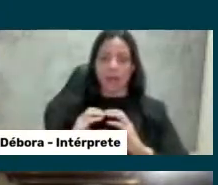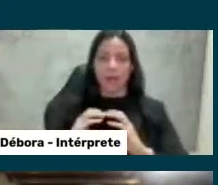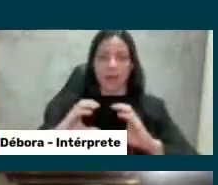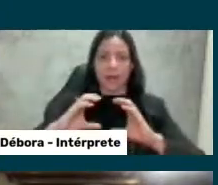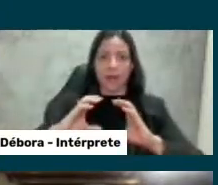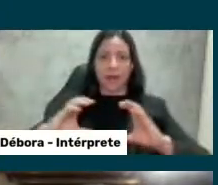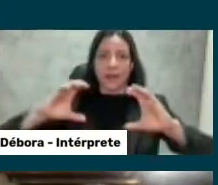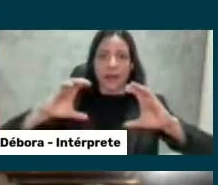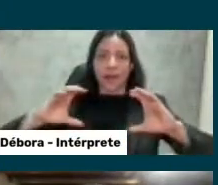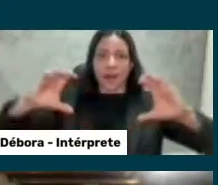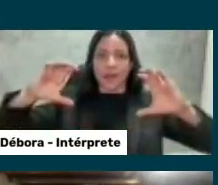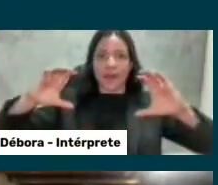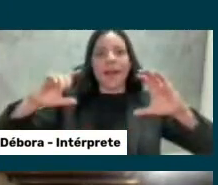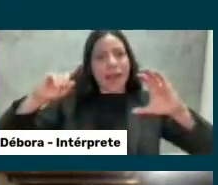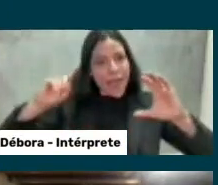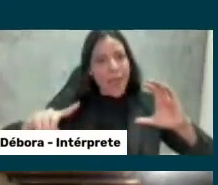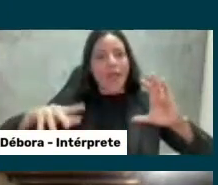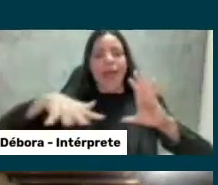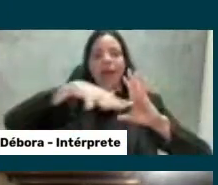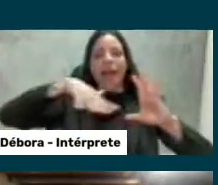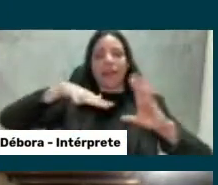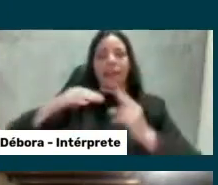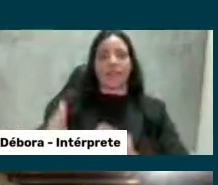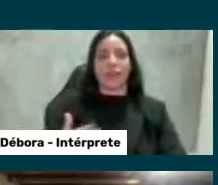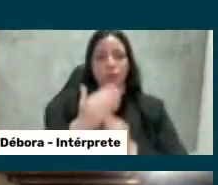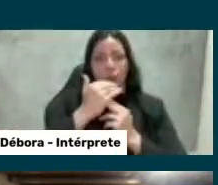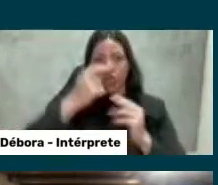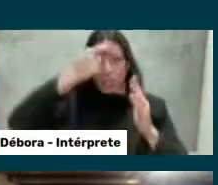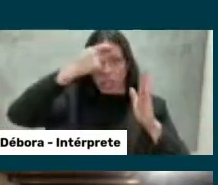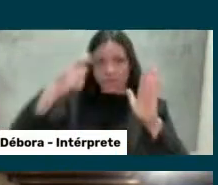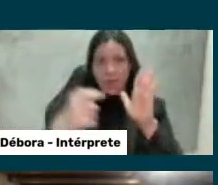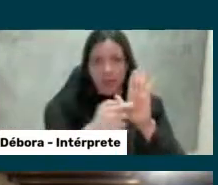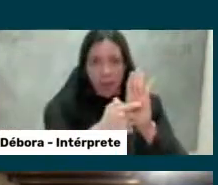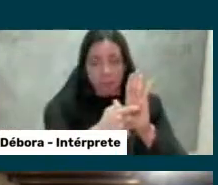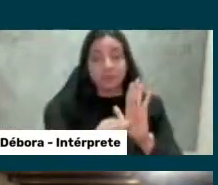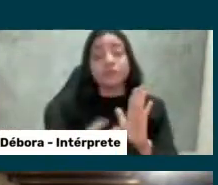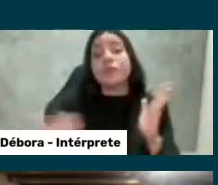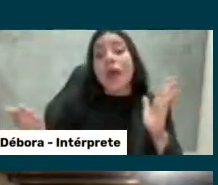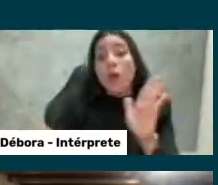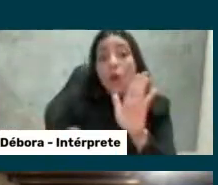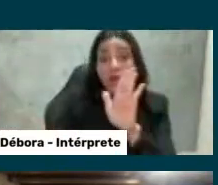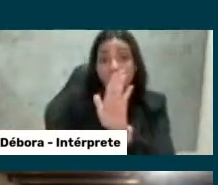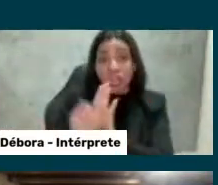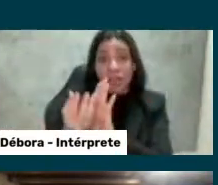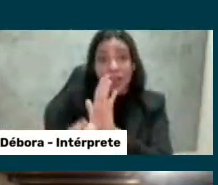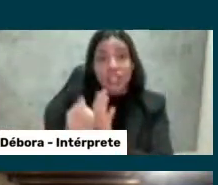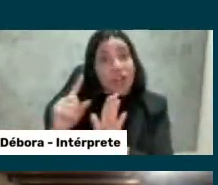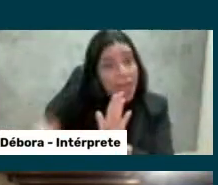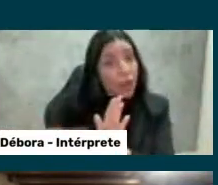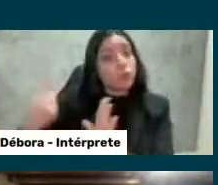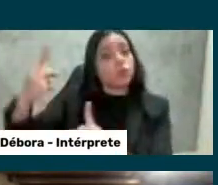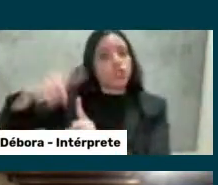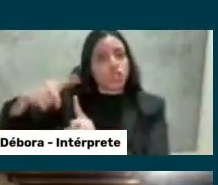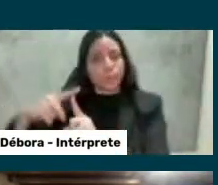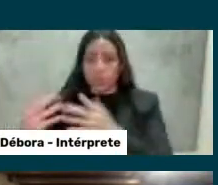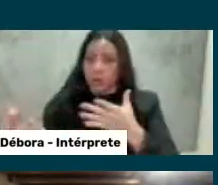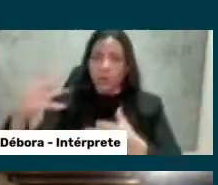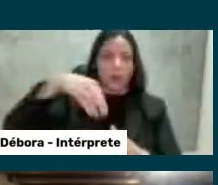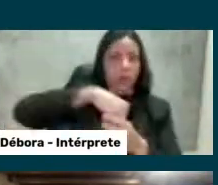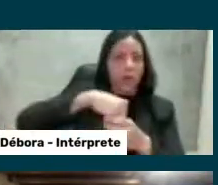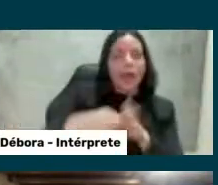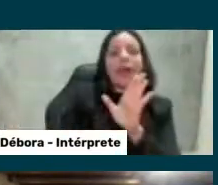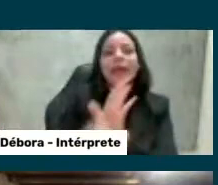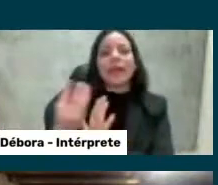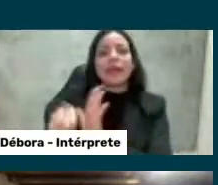tecnologia de inteligência artificial. A IA generativa é um tipo de inteligência artificial que cria novas coisas